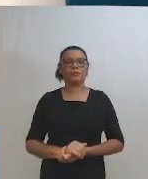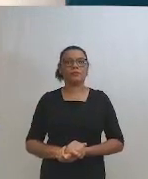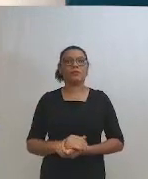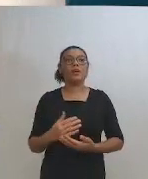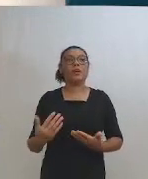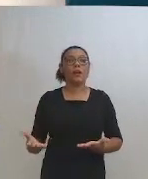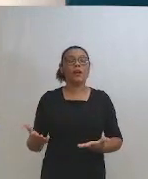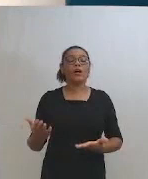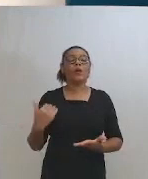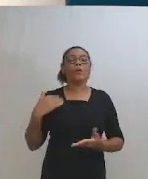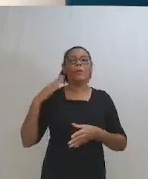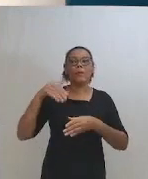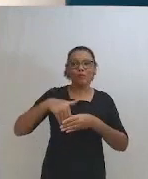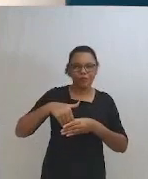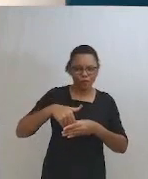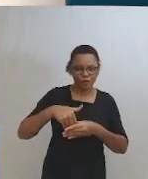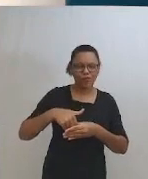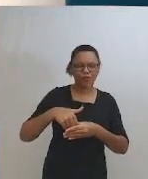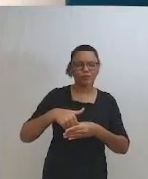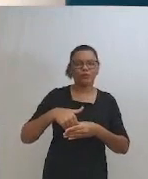ministra vista, Laurita. Tá.